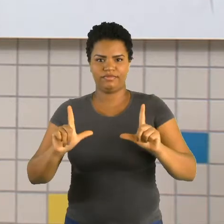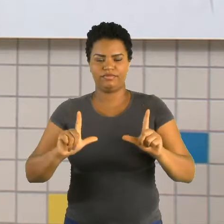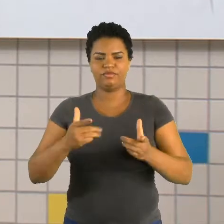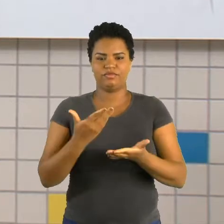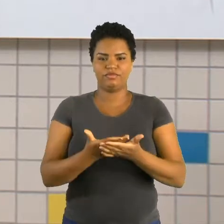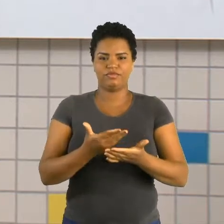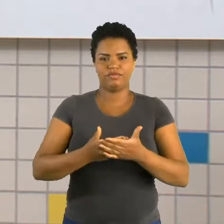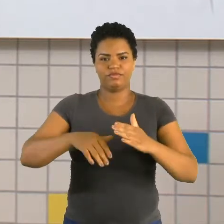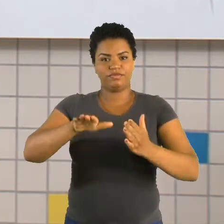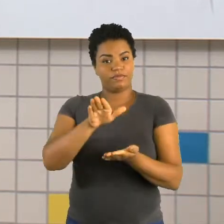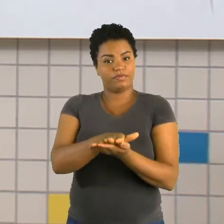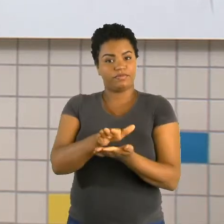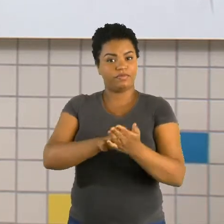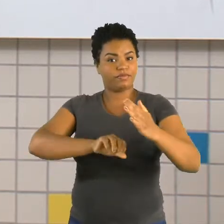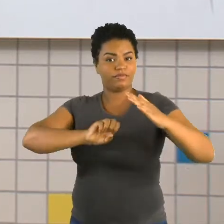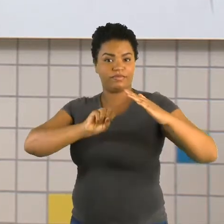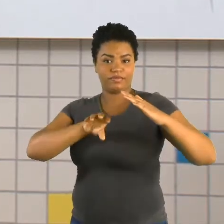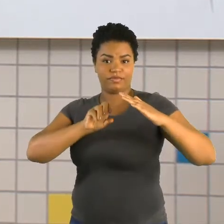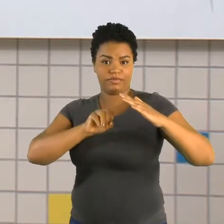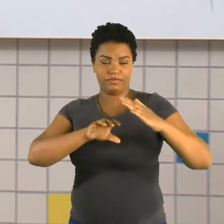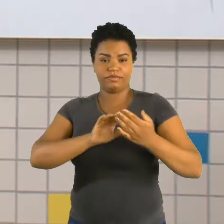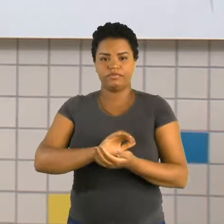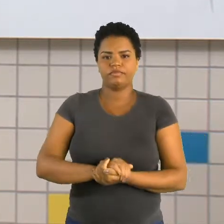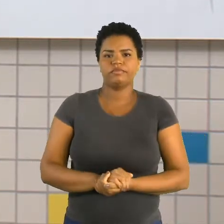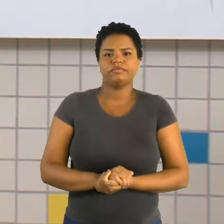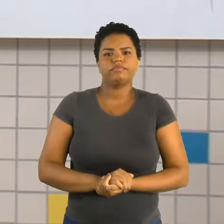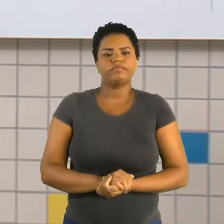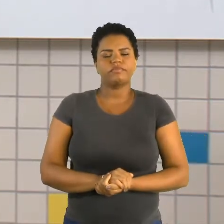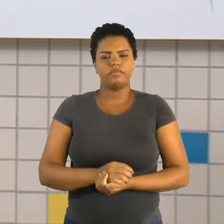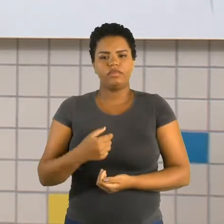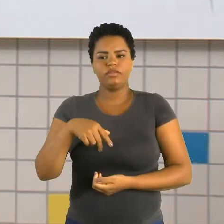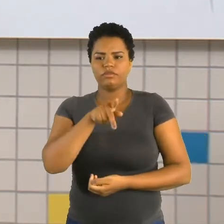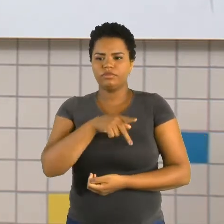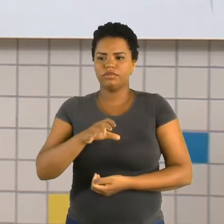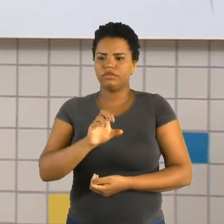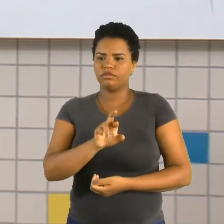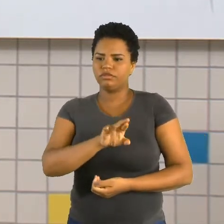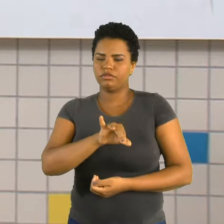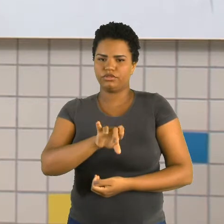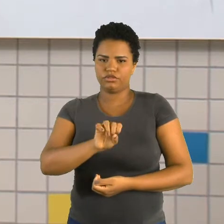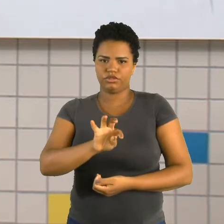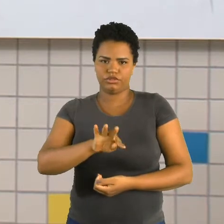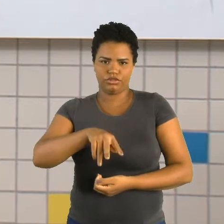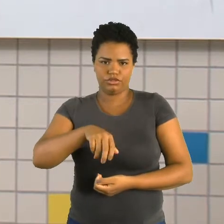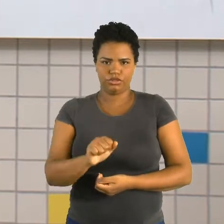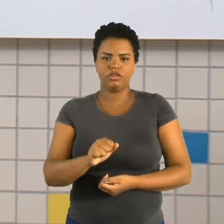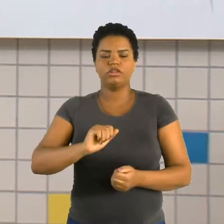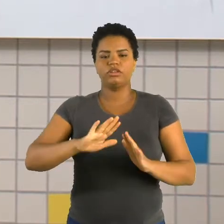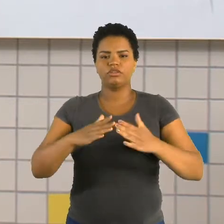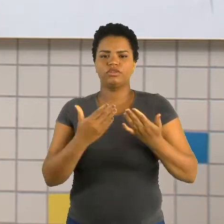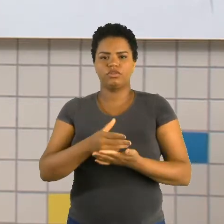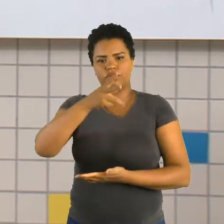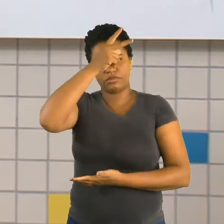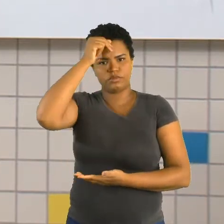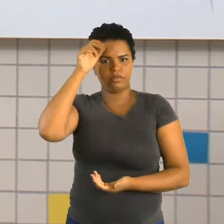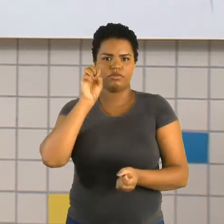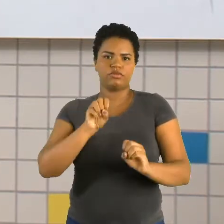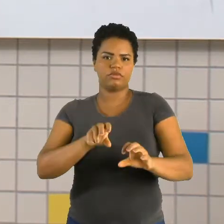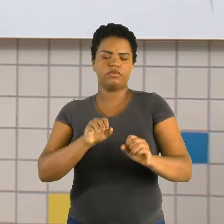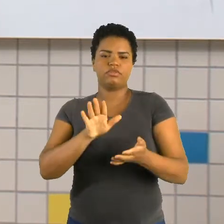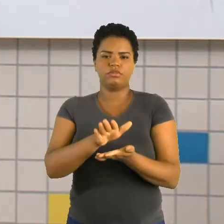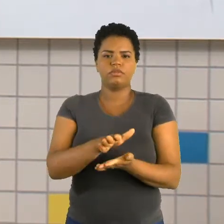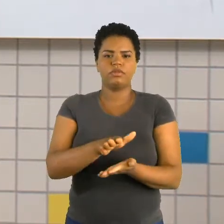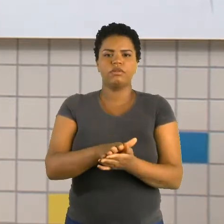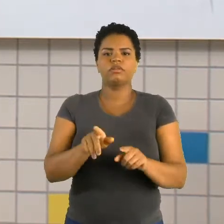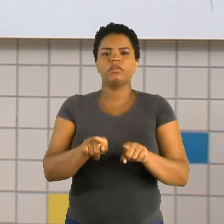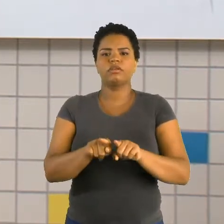Palmas Home School. Sou a professora Cristina Rodrigues, da Rede Municipal do Ensino de Palmas e também professora da